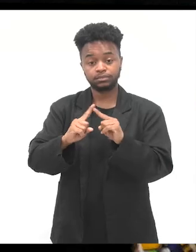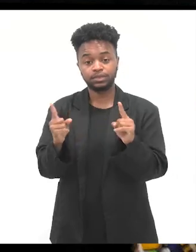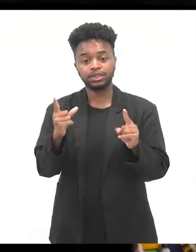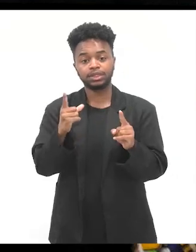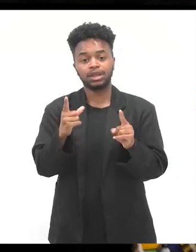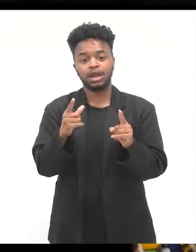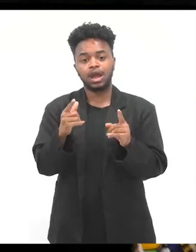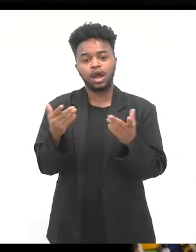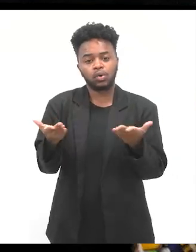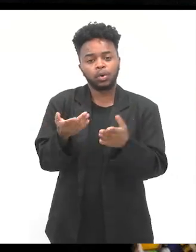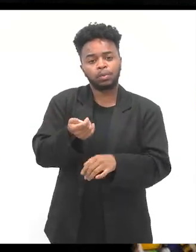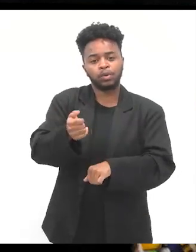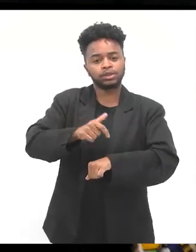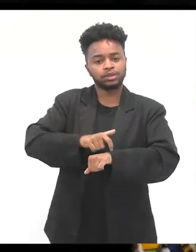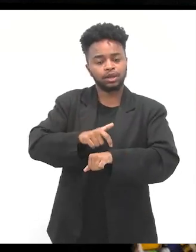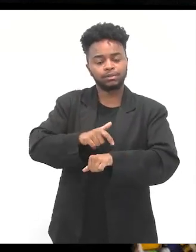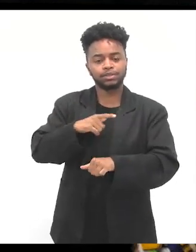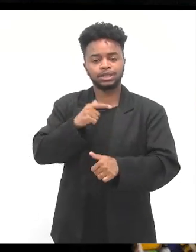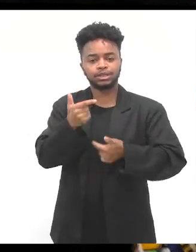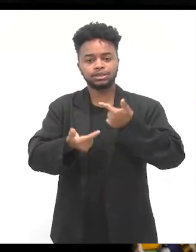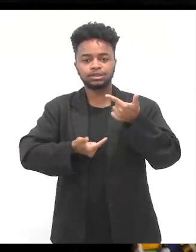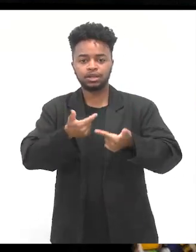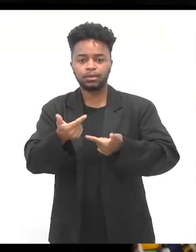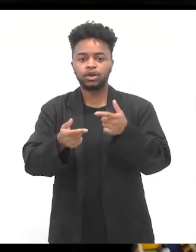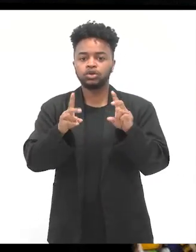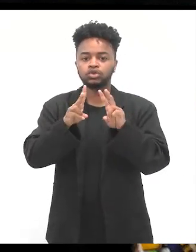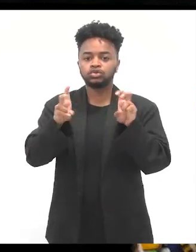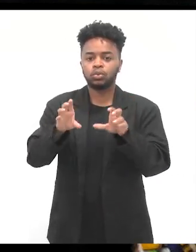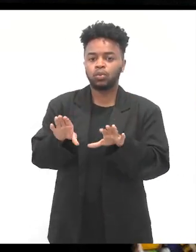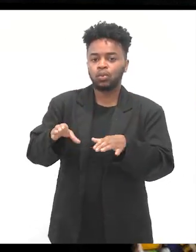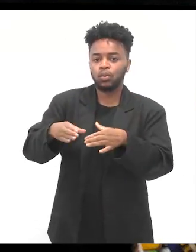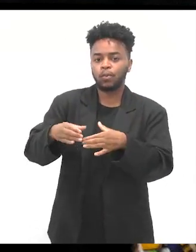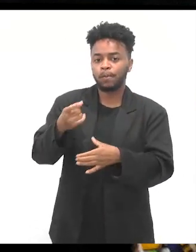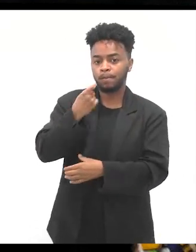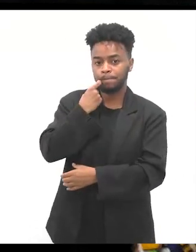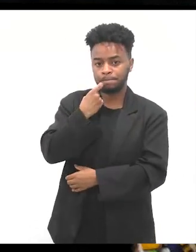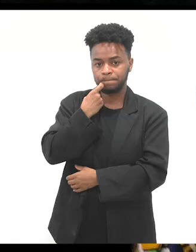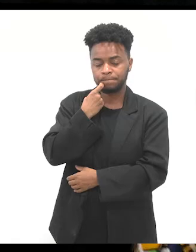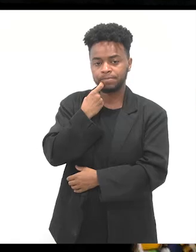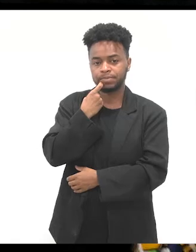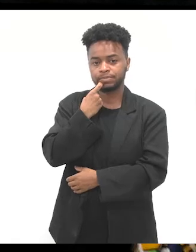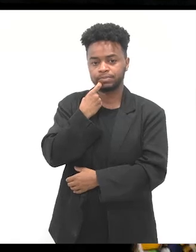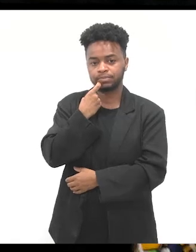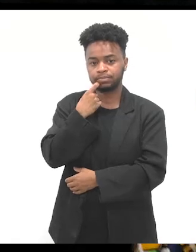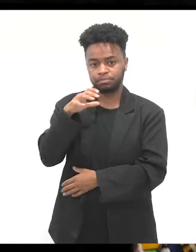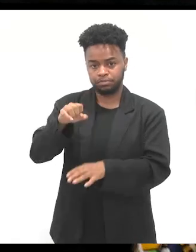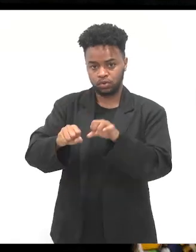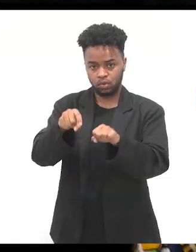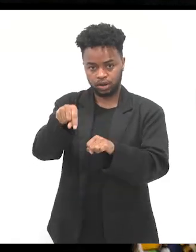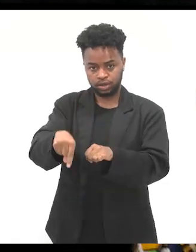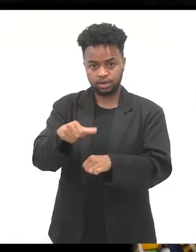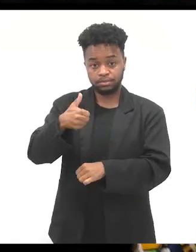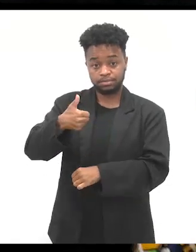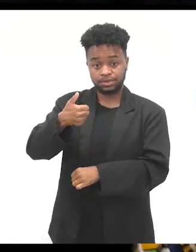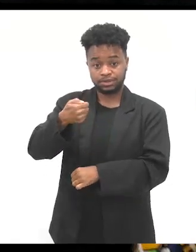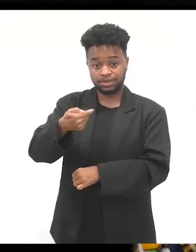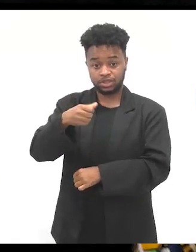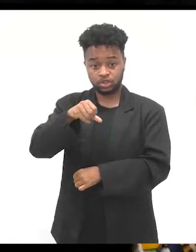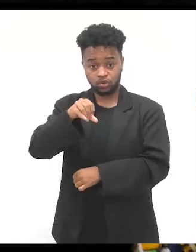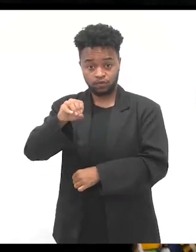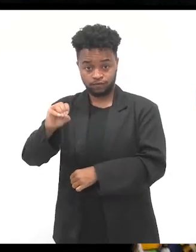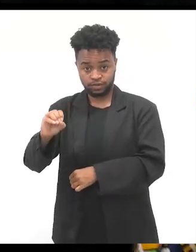E aí você tem, por exemplo, a gente recentemente fez um trabalho sobre uma coleção de peixes que foi pega aqui